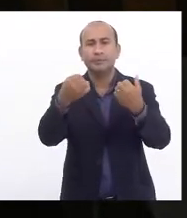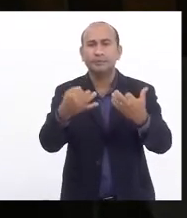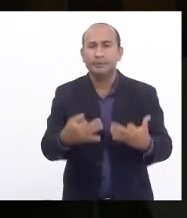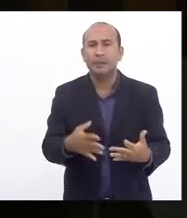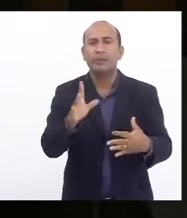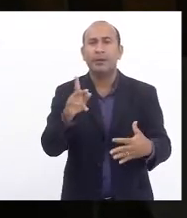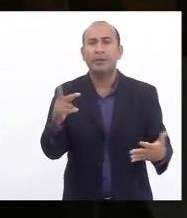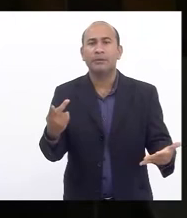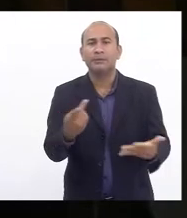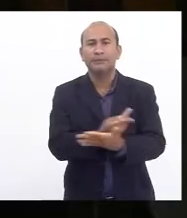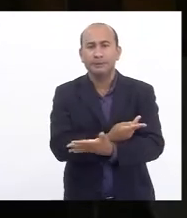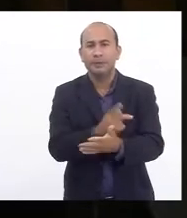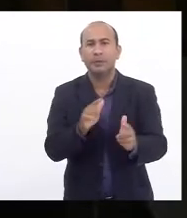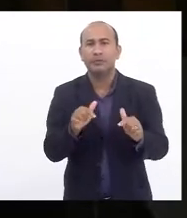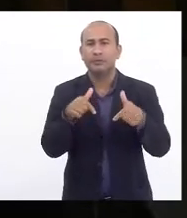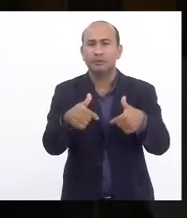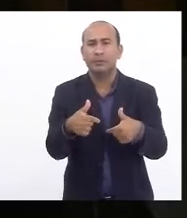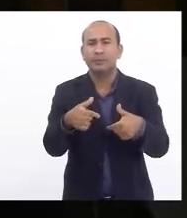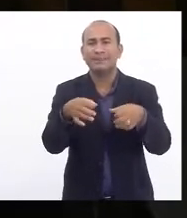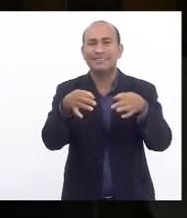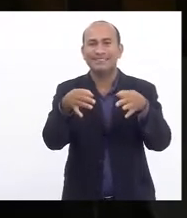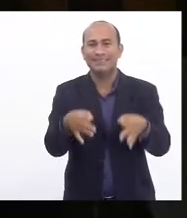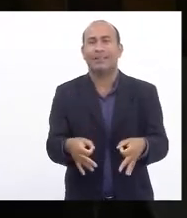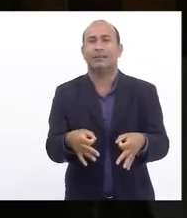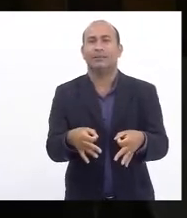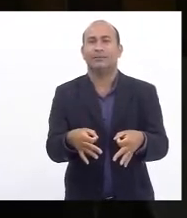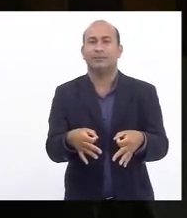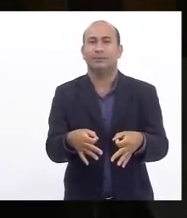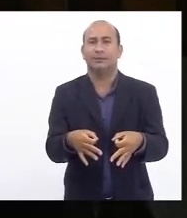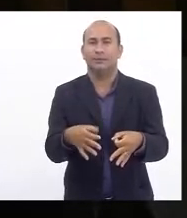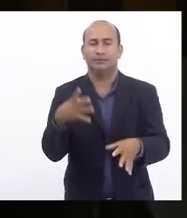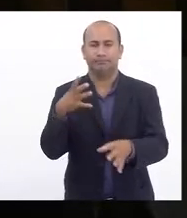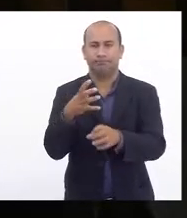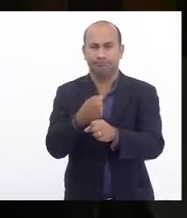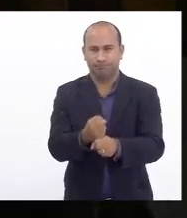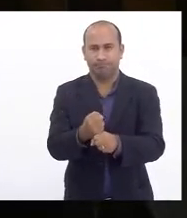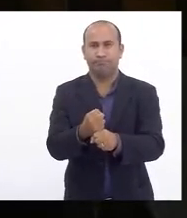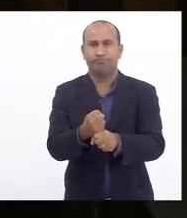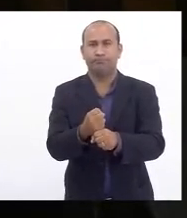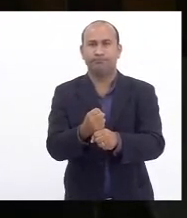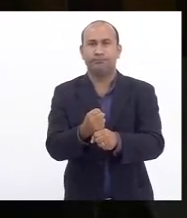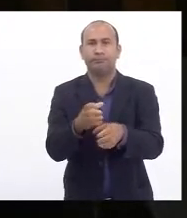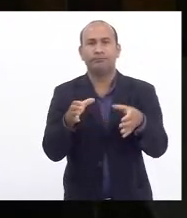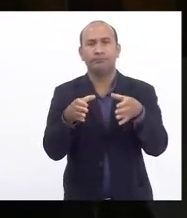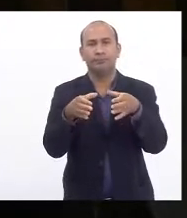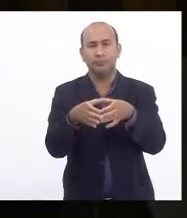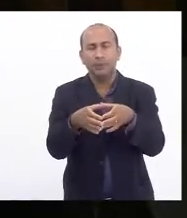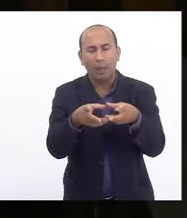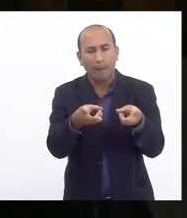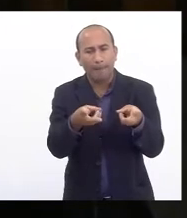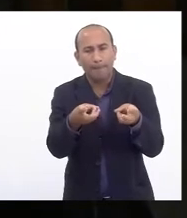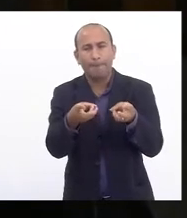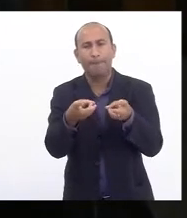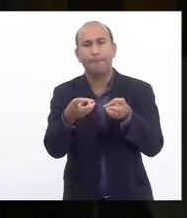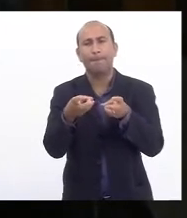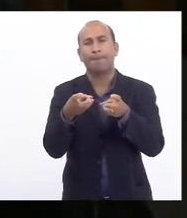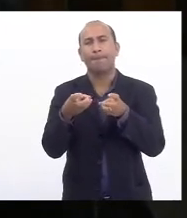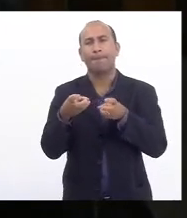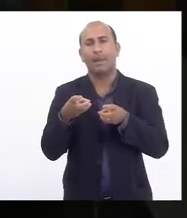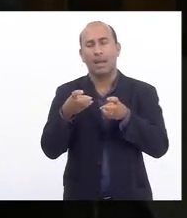CPI já provocou também o efeito concreto tangível material financeiro as concessionárias que perceberam